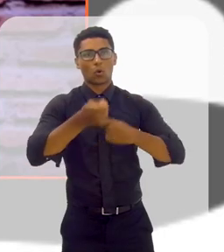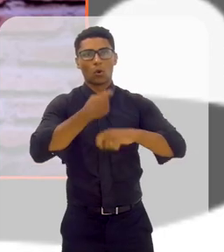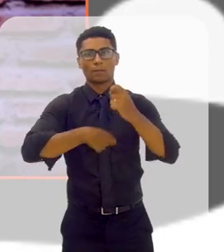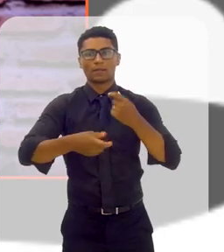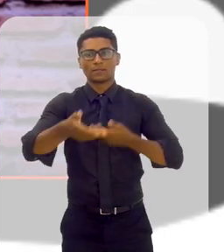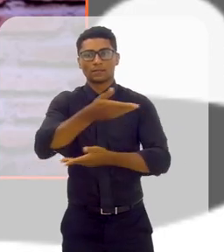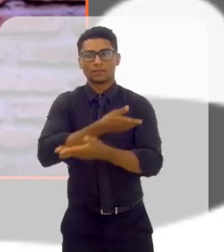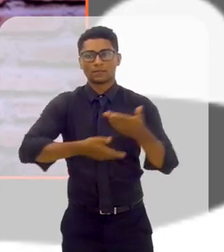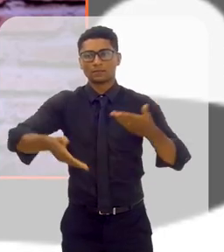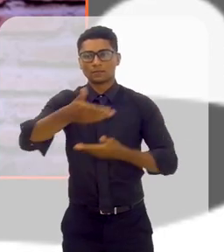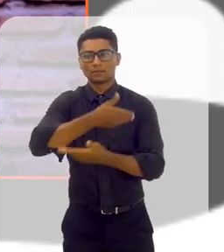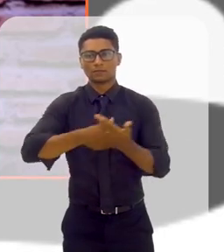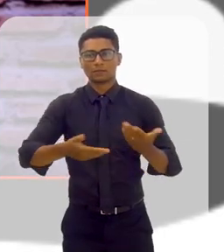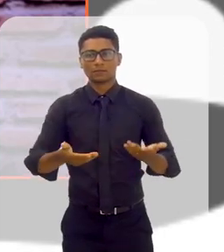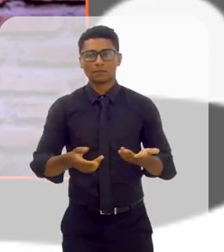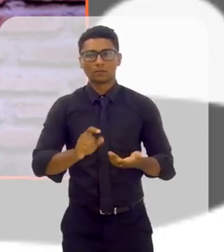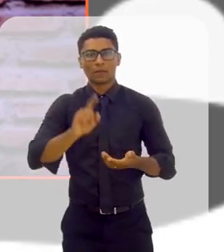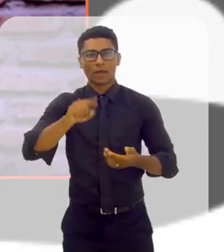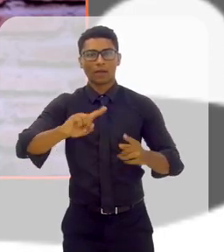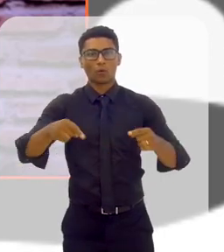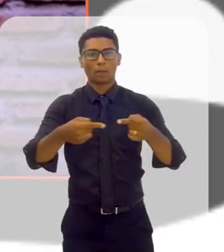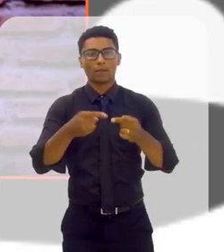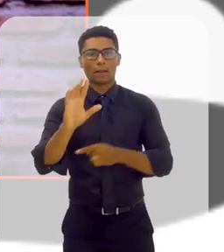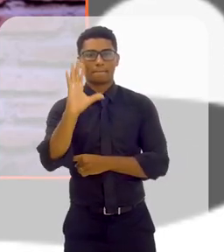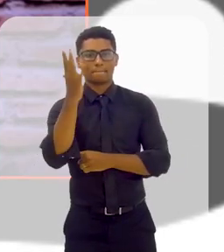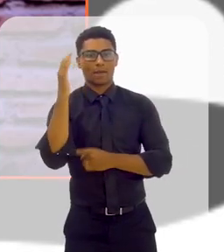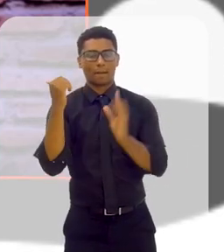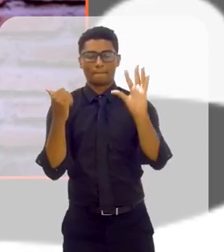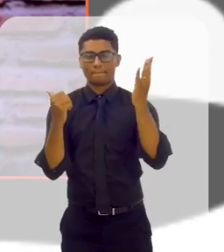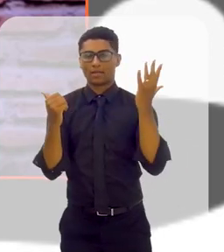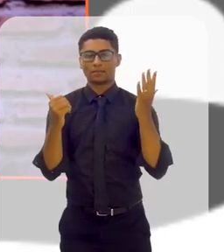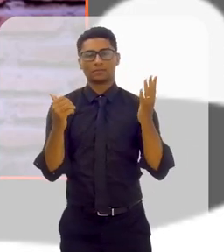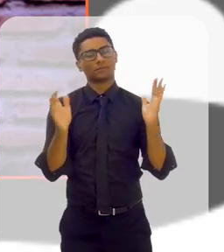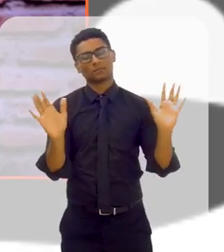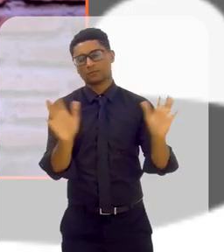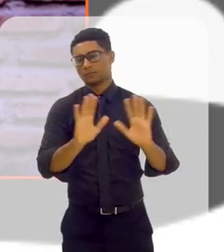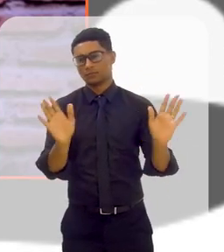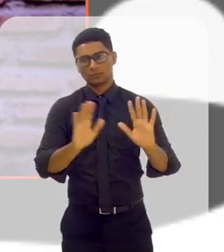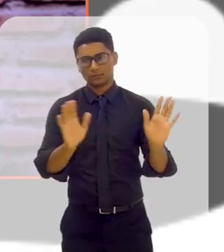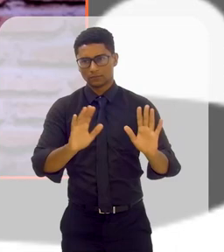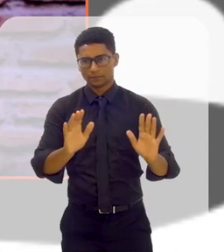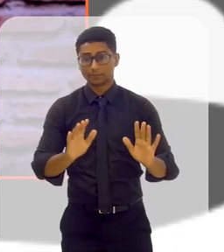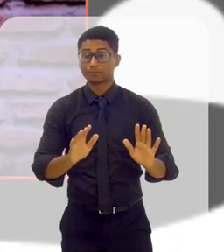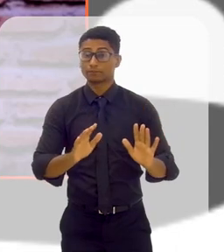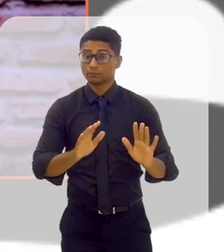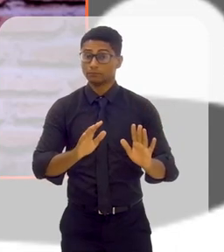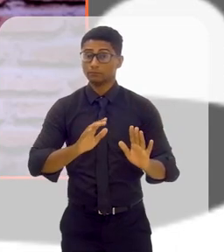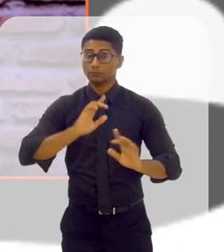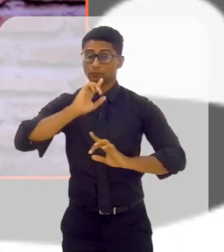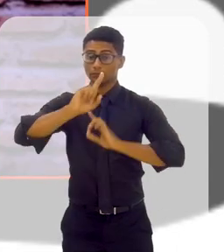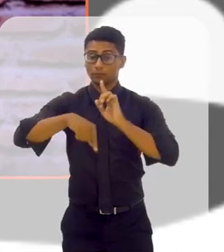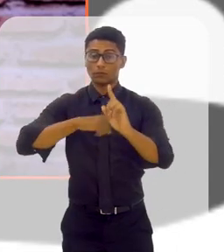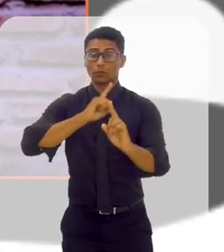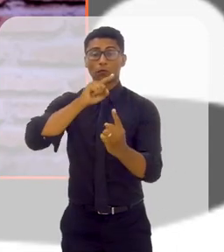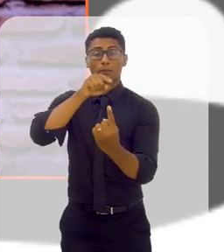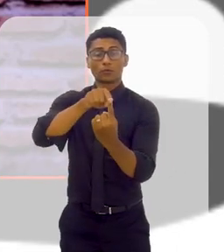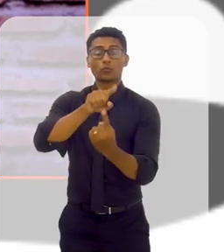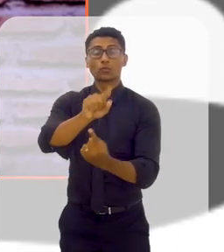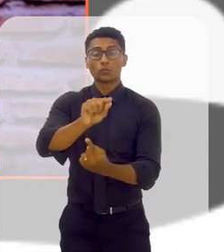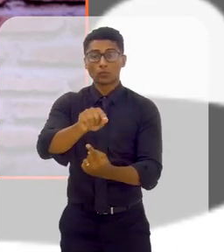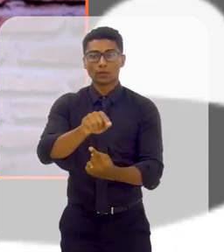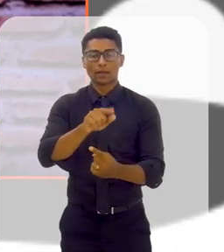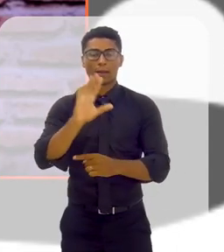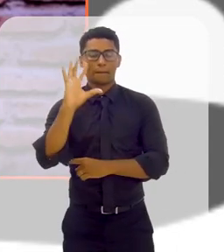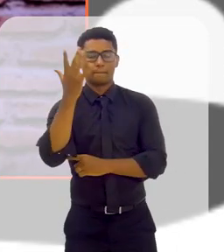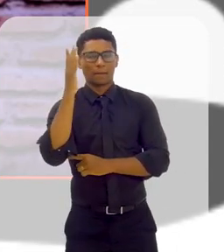que economia circular é algo de Meio Ambiente não ela tem por consequência ser menos